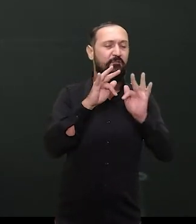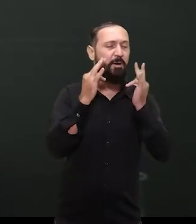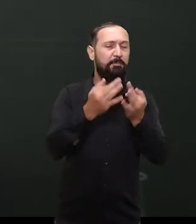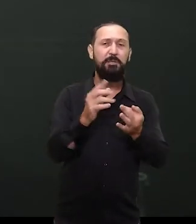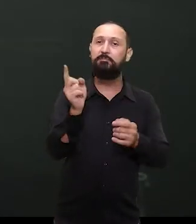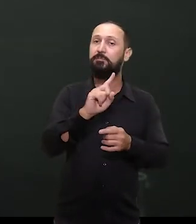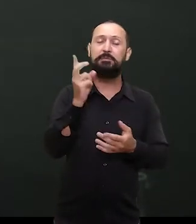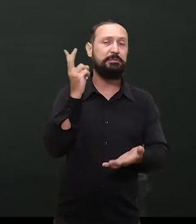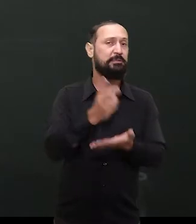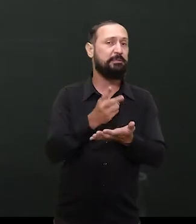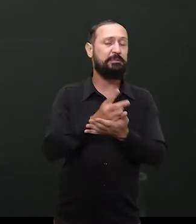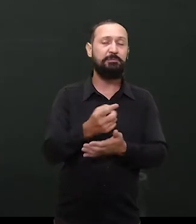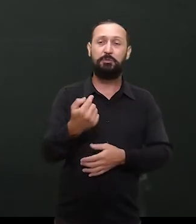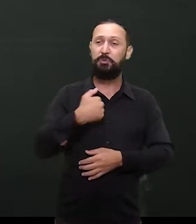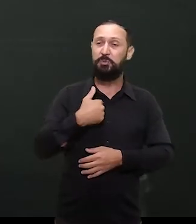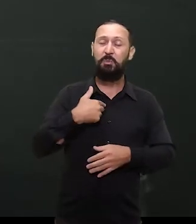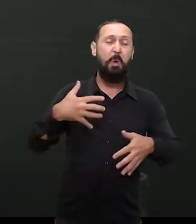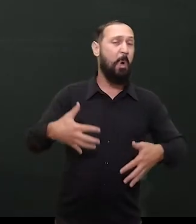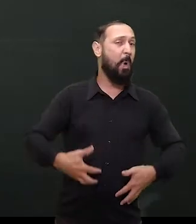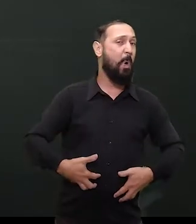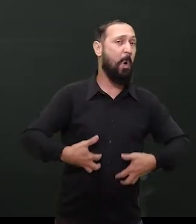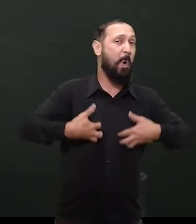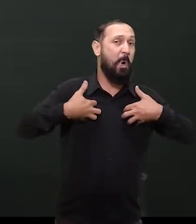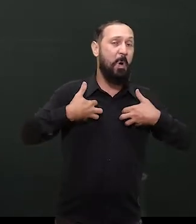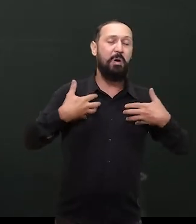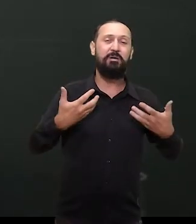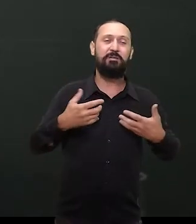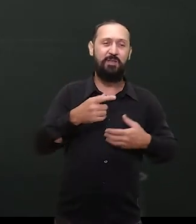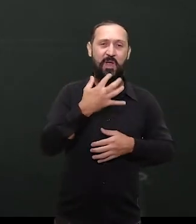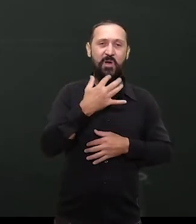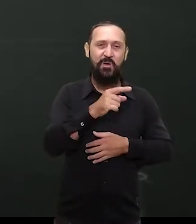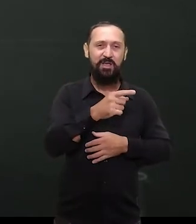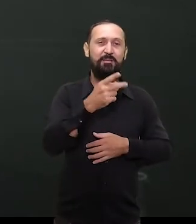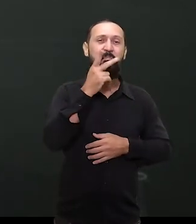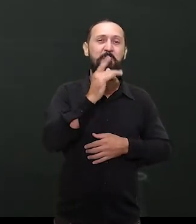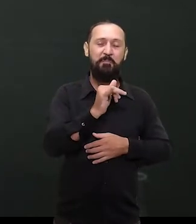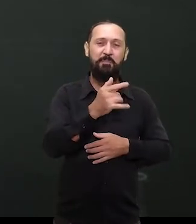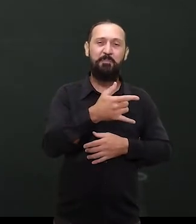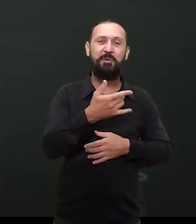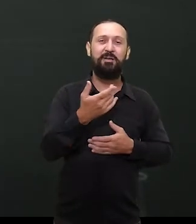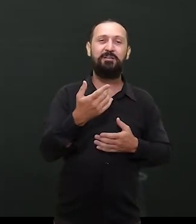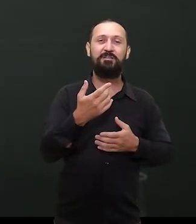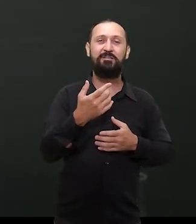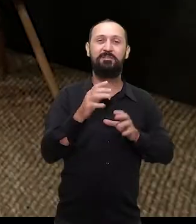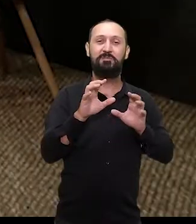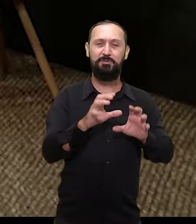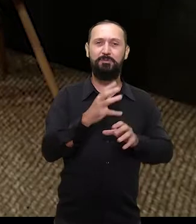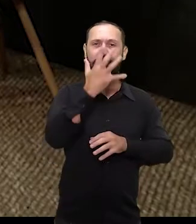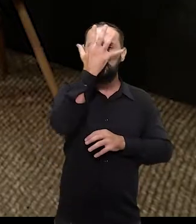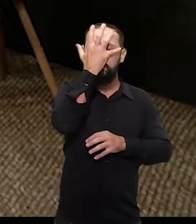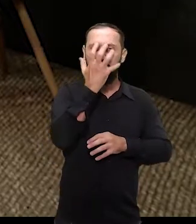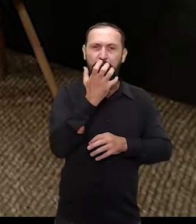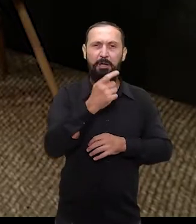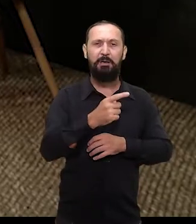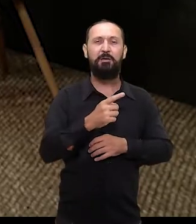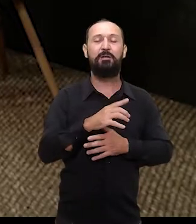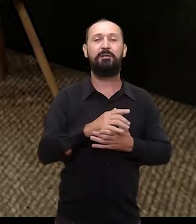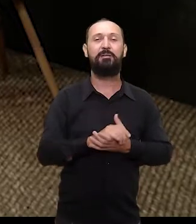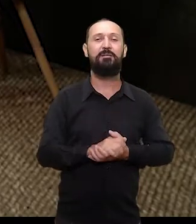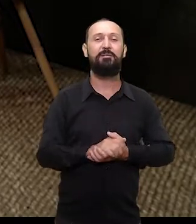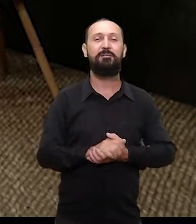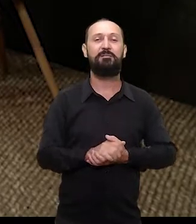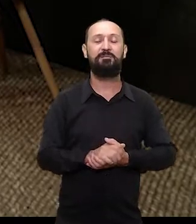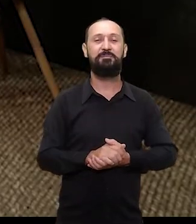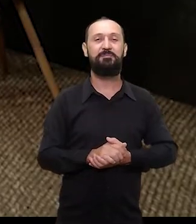nunca isso assim um orgulho que quem conhece né meu pai até ele uma forma sincera fala